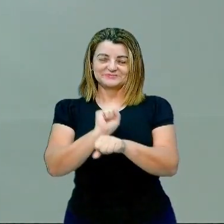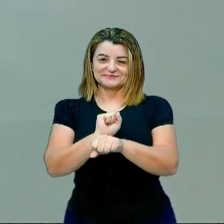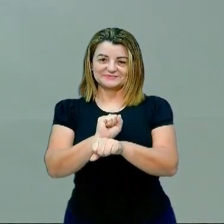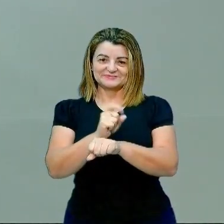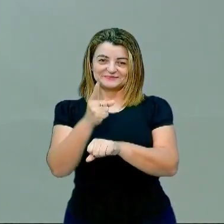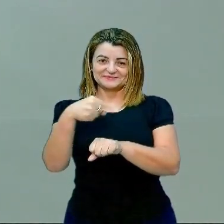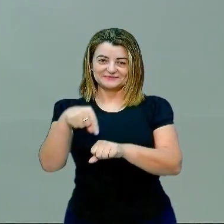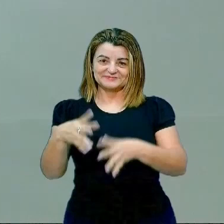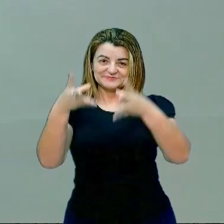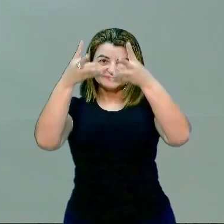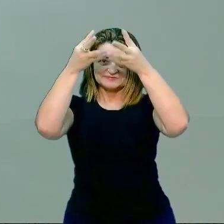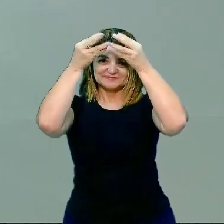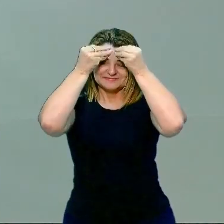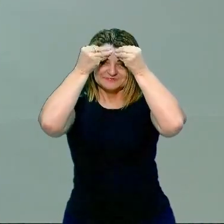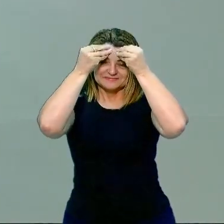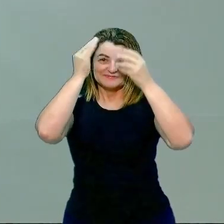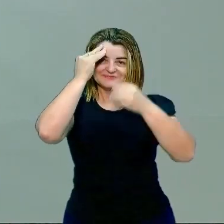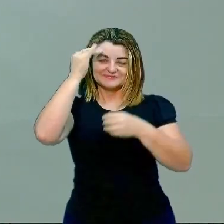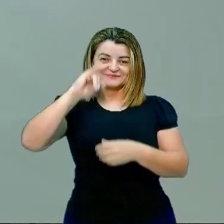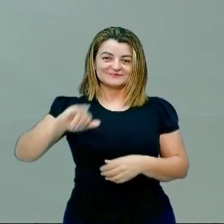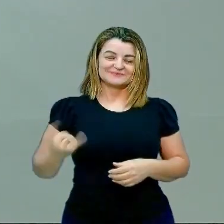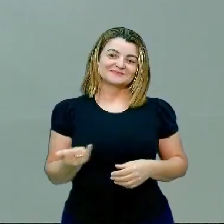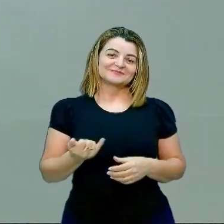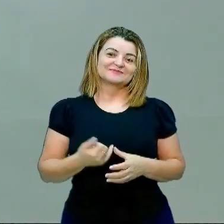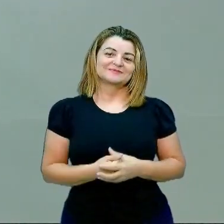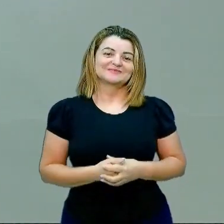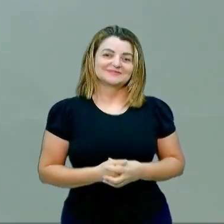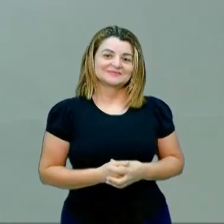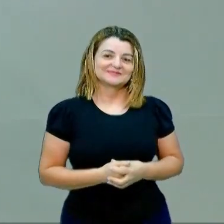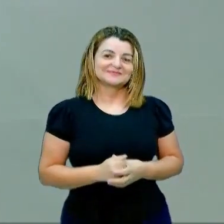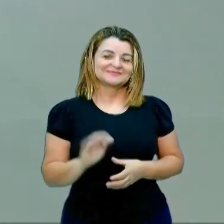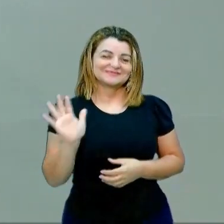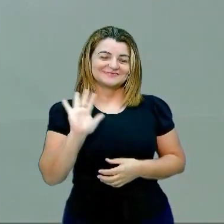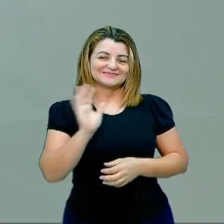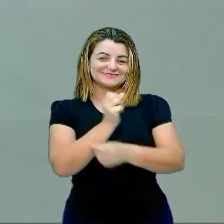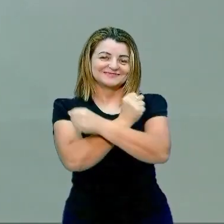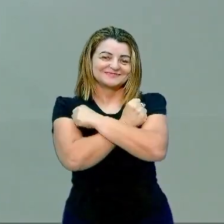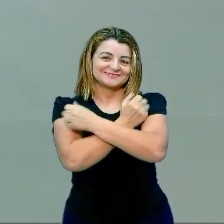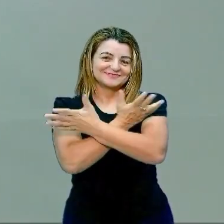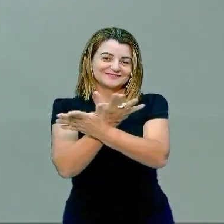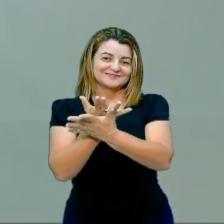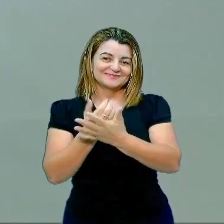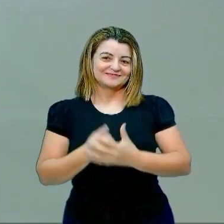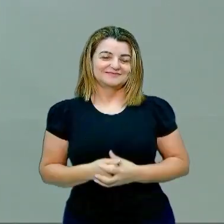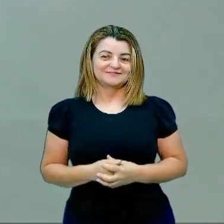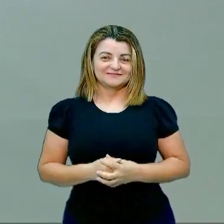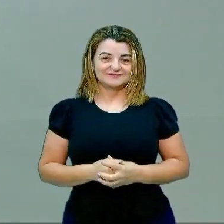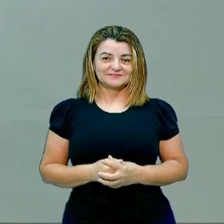vocês tenham entendido e aproveitado. Valeu, um abraço a todos.